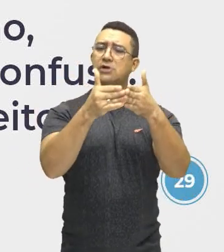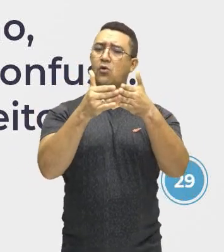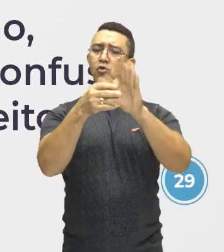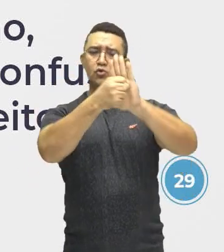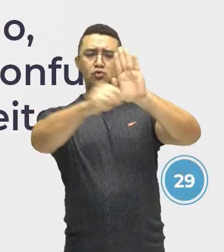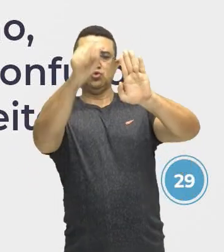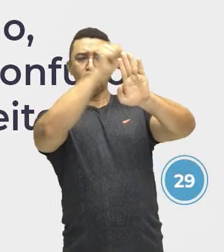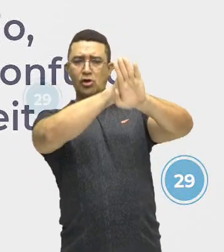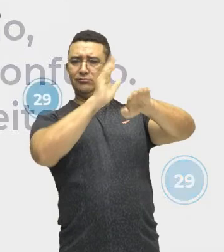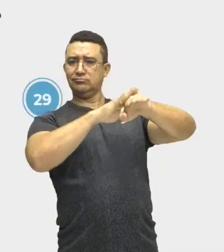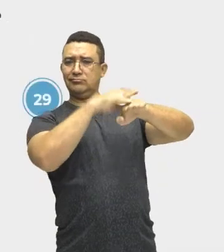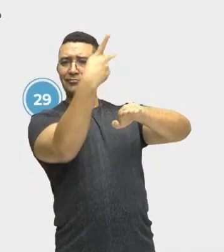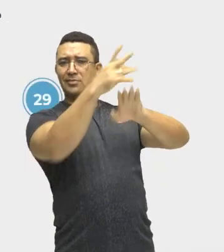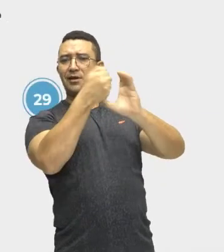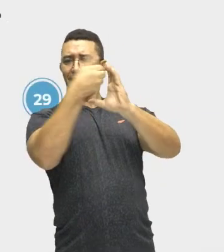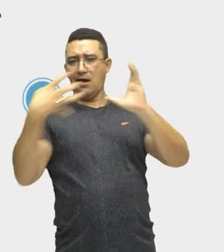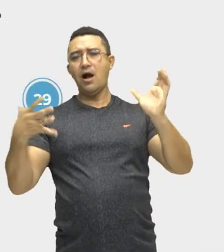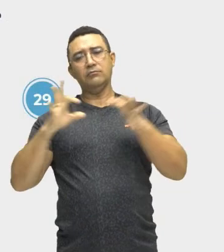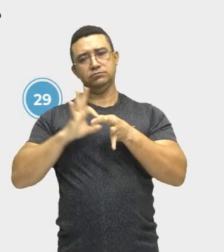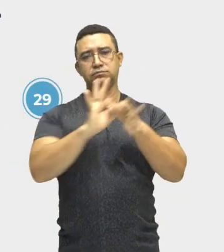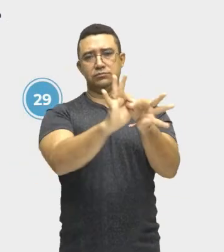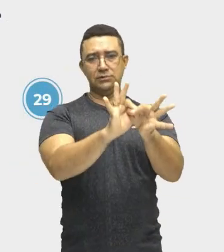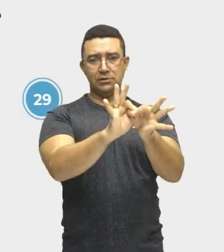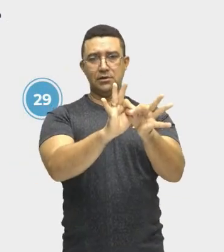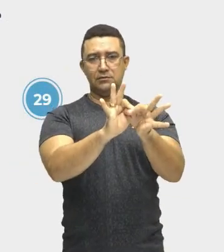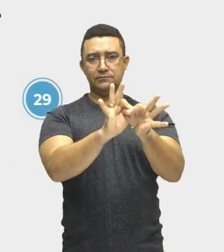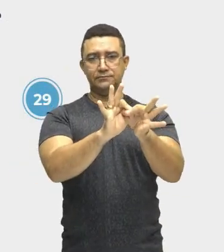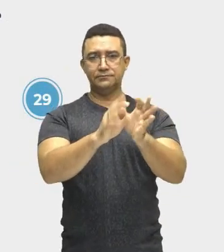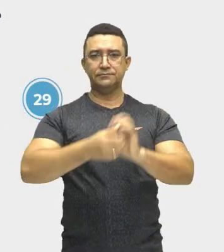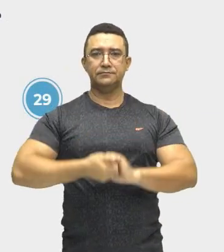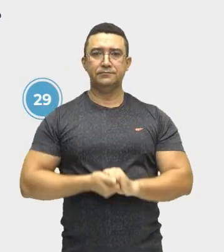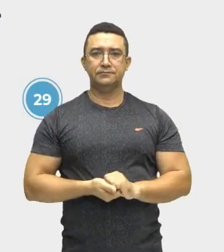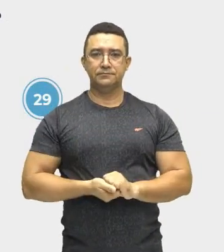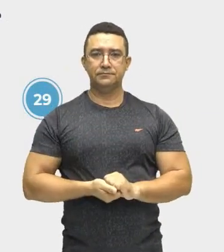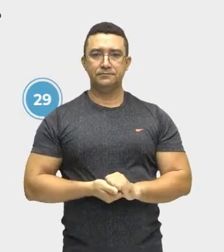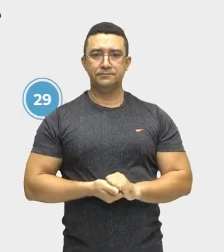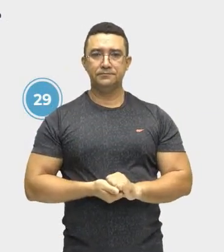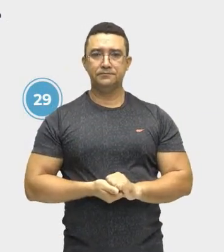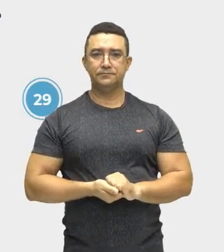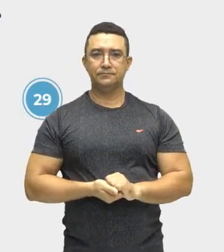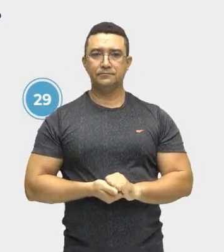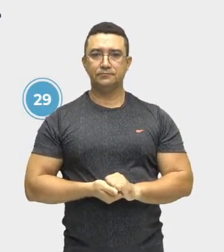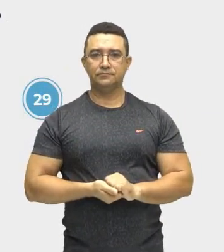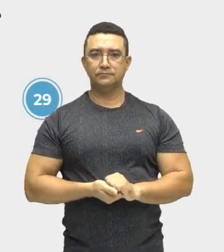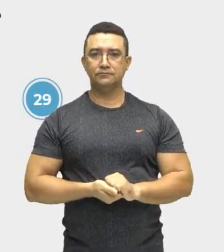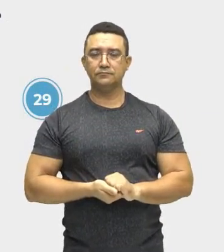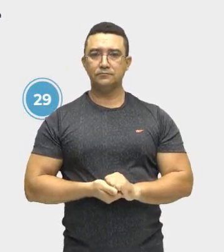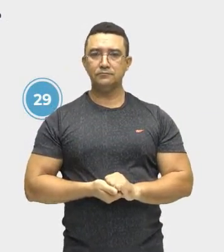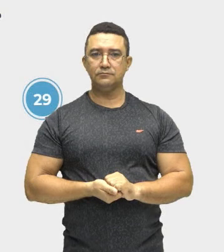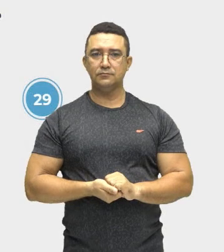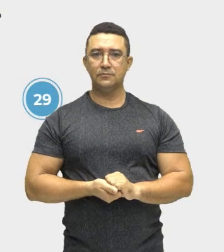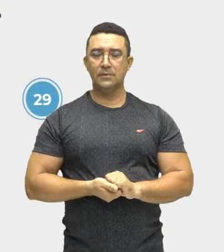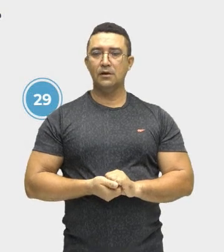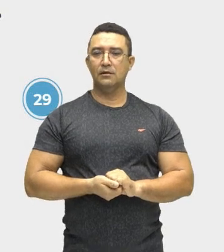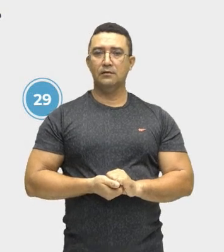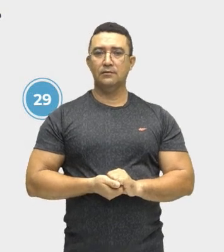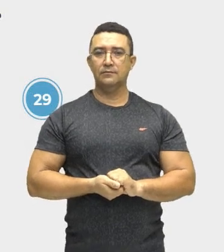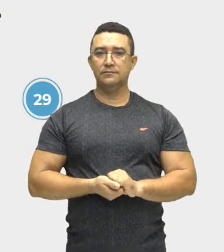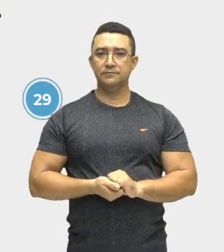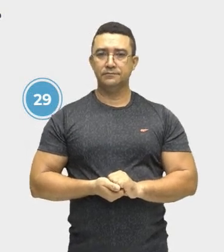suas características, predicativo do sujeito, como observamos na questão A, B e C, que trazem características de sujeitos da